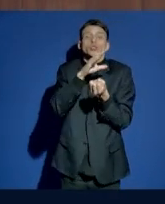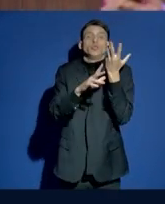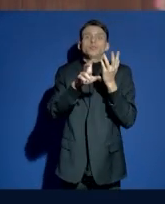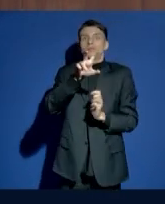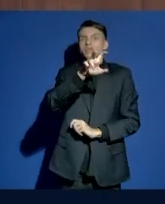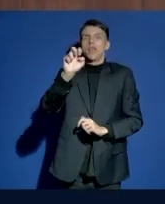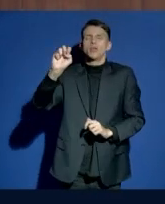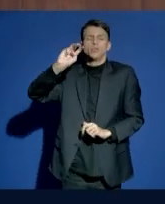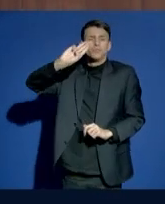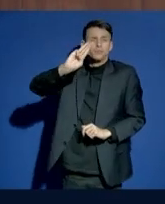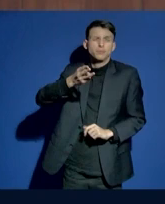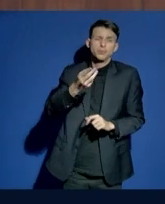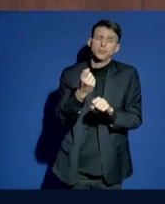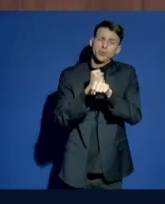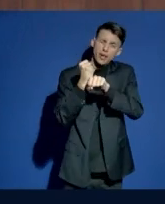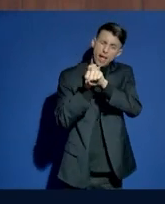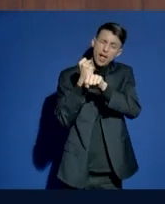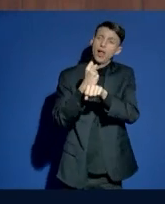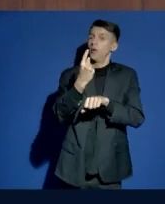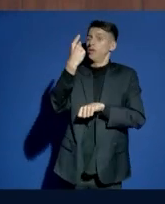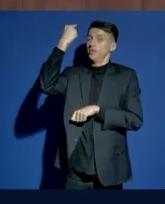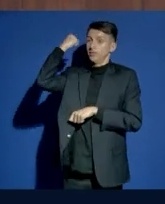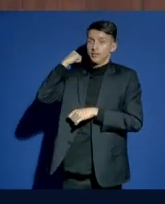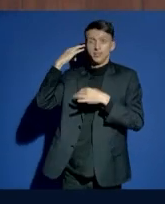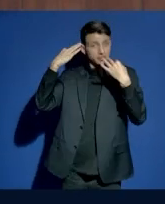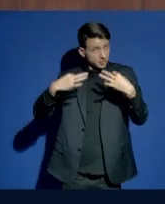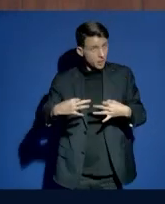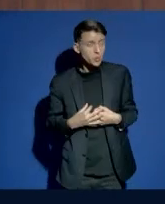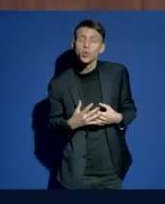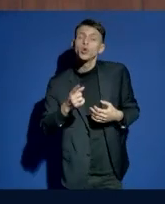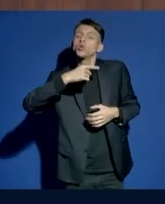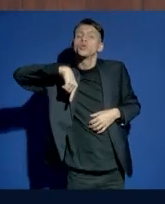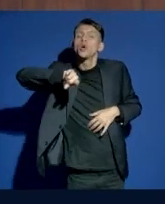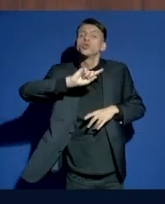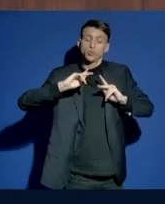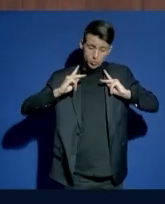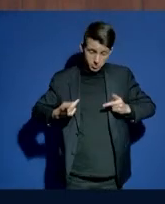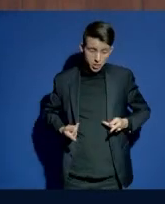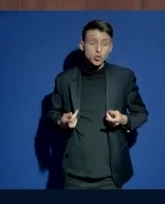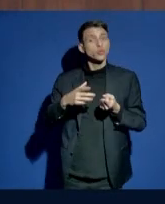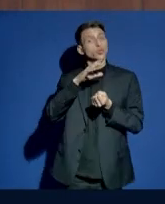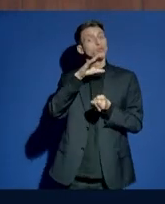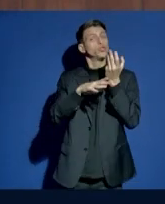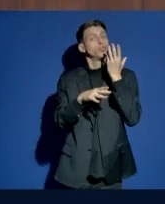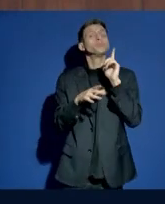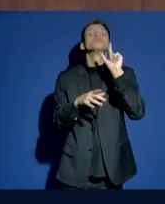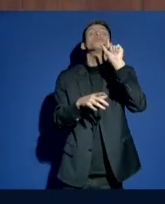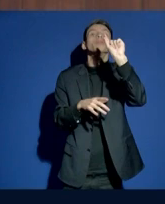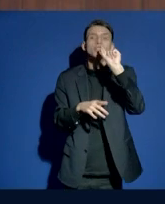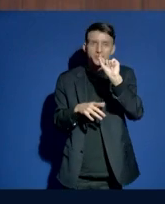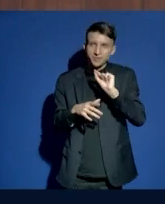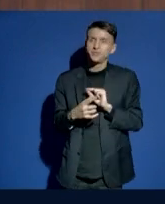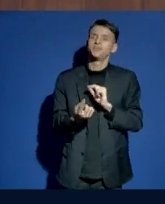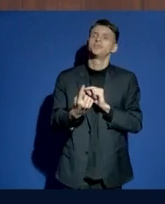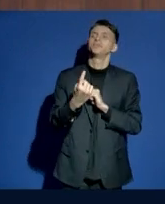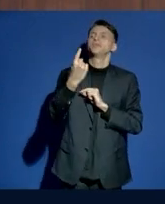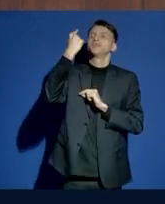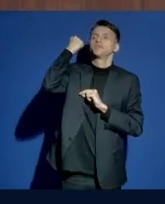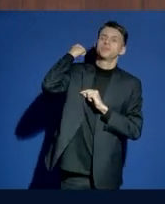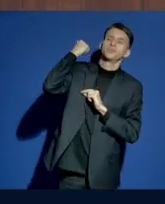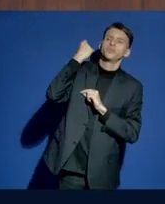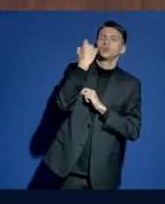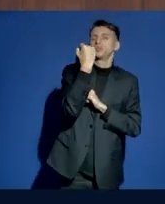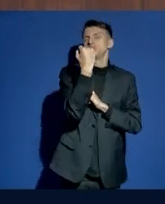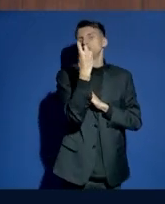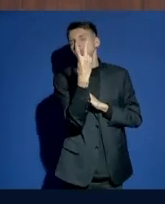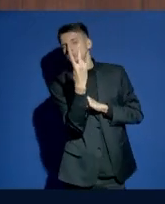milhões de anos, aproximadamente, não é? E nós, humanos, surgimos entre 2 e 8 milhões